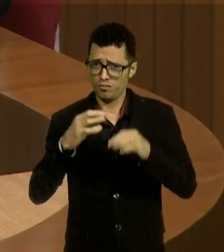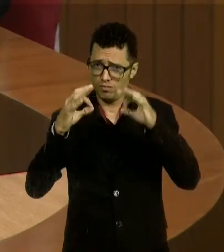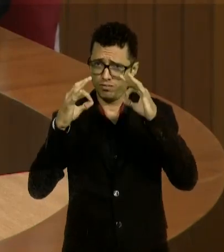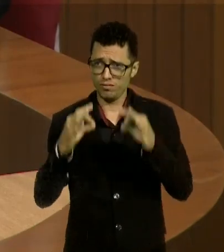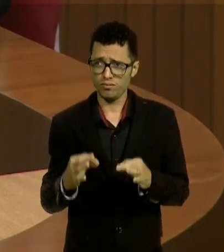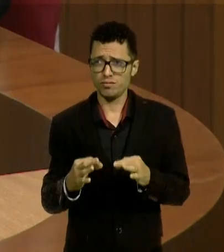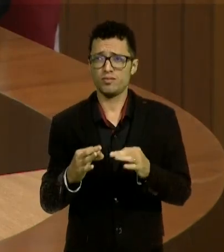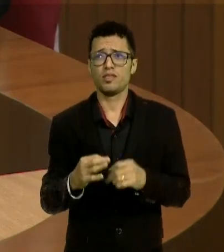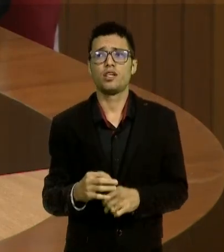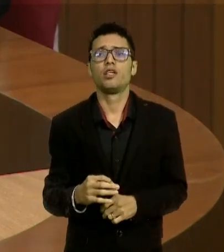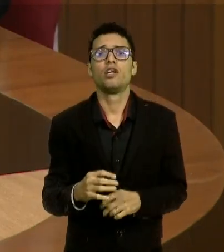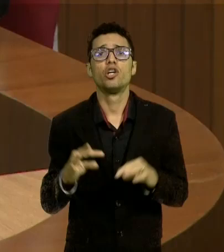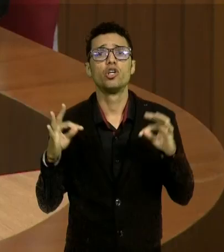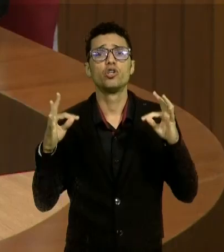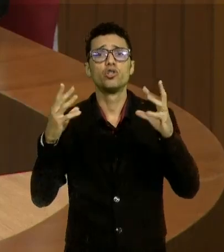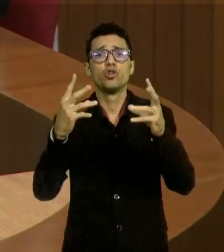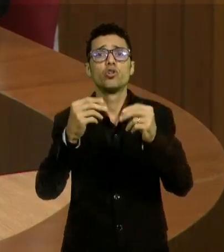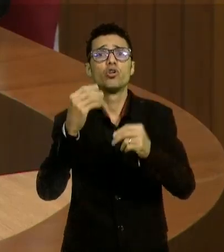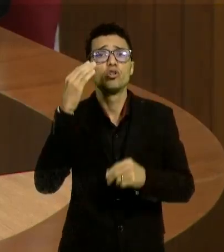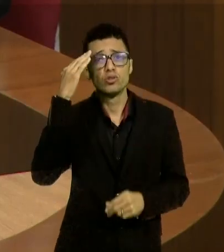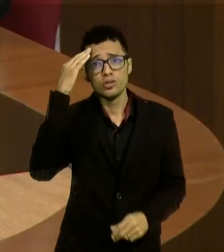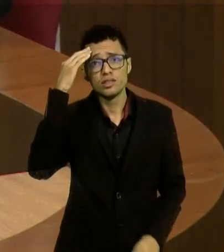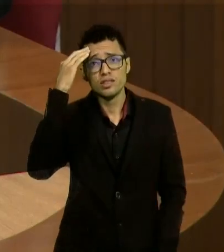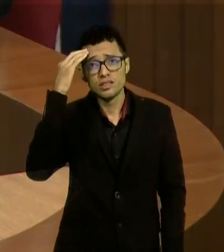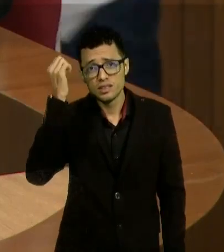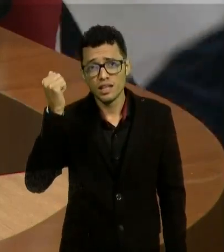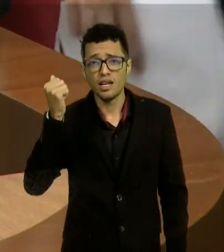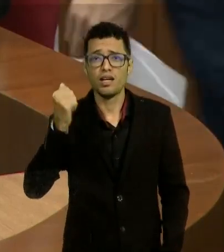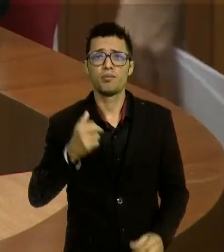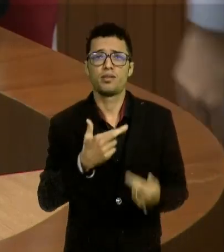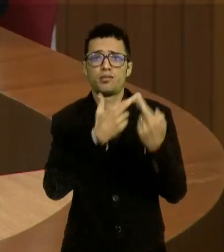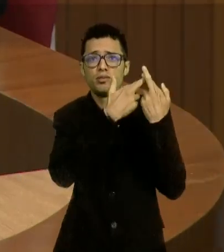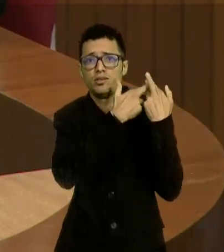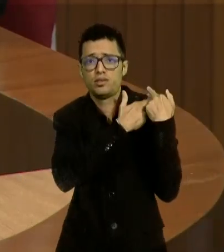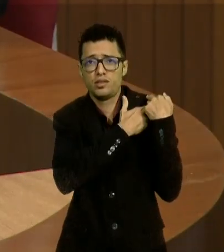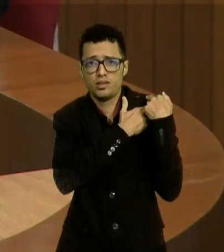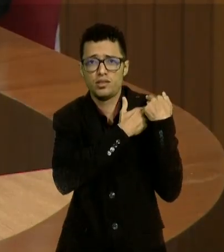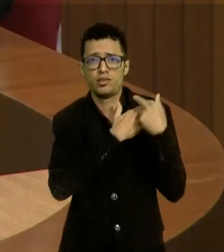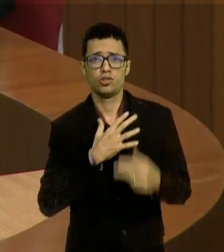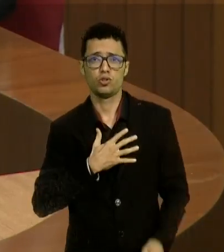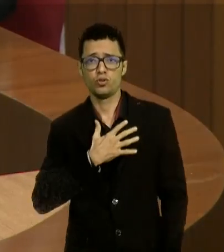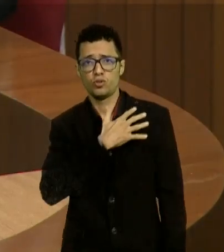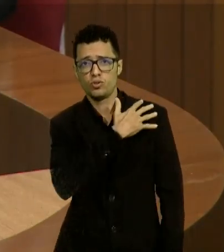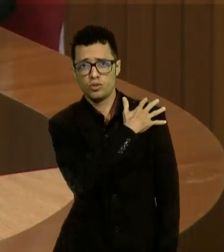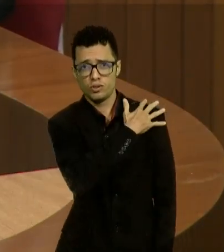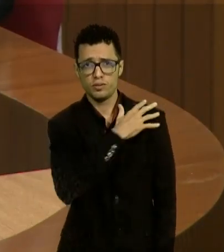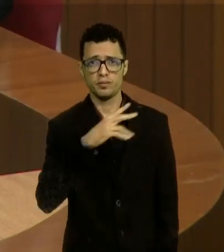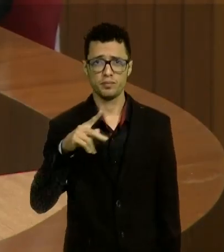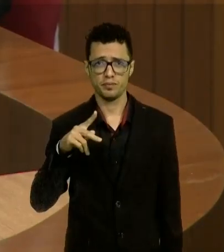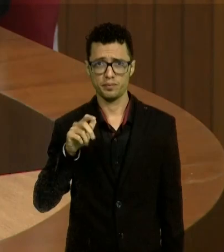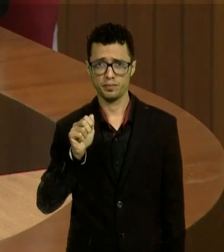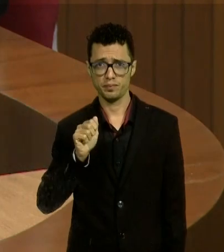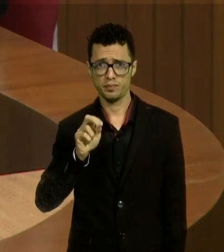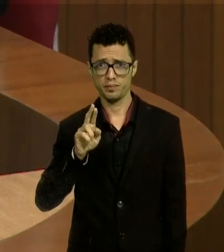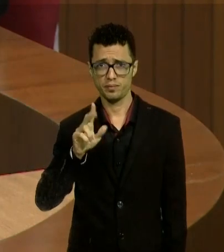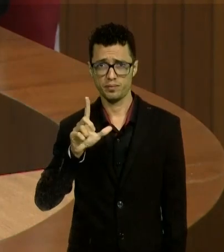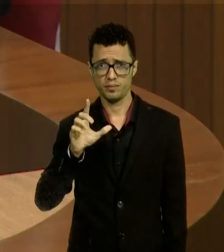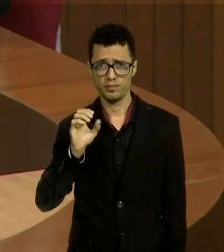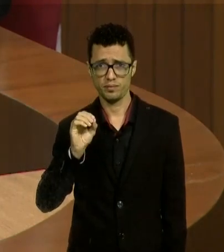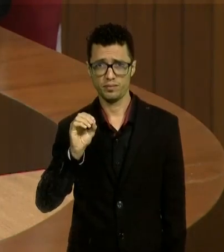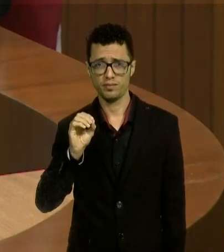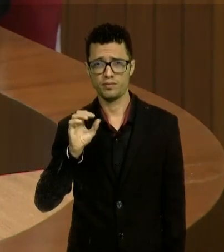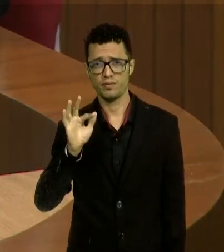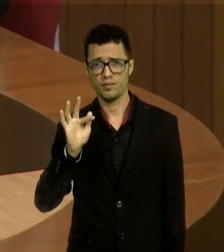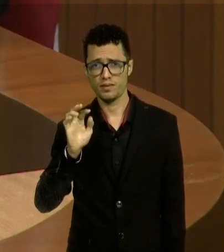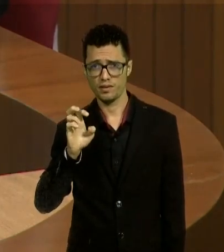sabem da seriedade do coronel Paulo Fernando à frente ali daquela pasta. E dizer